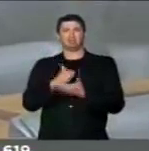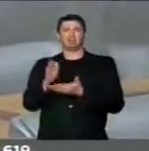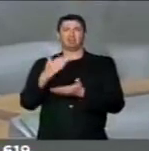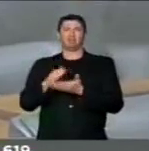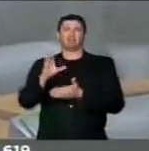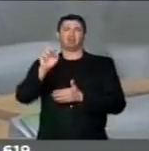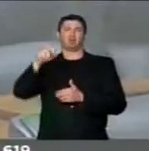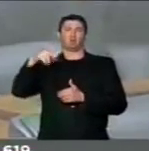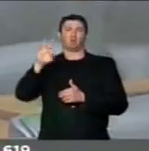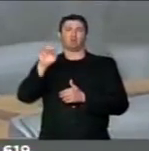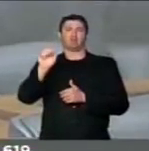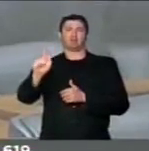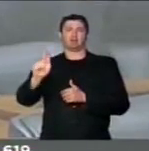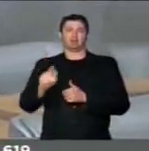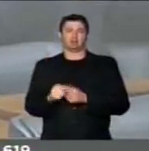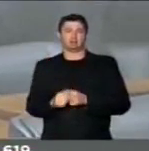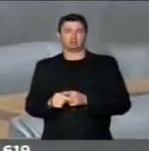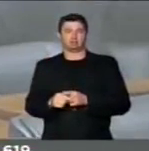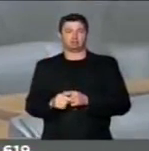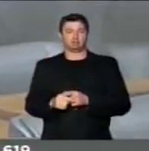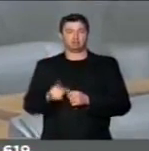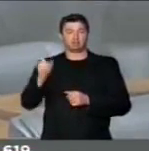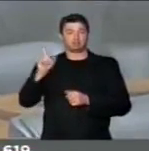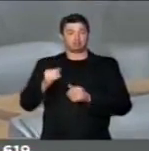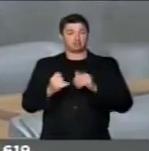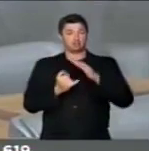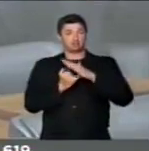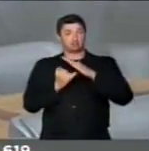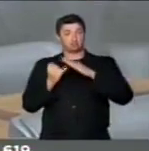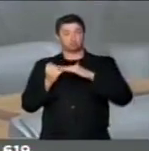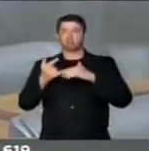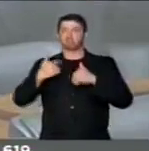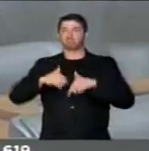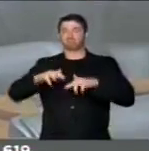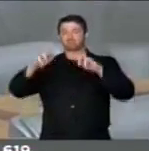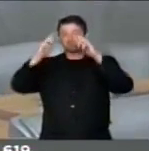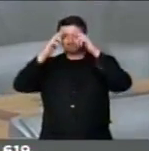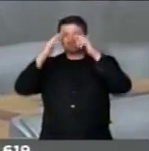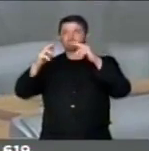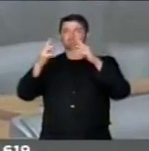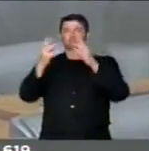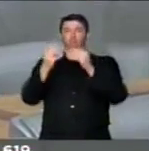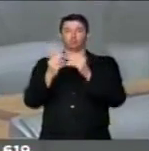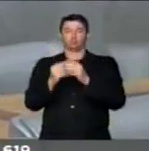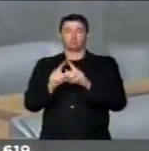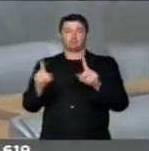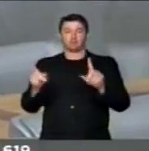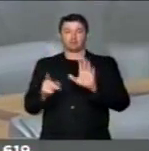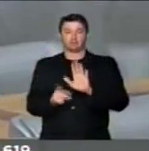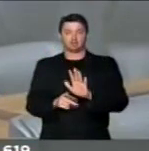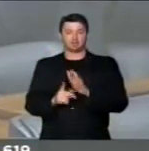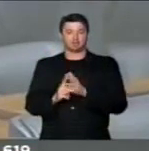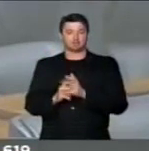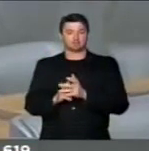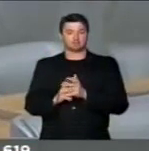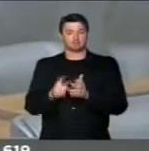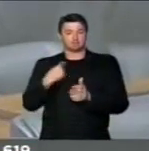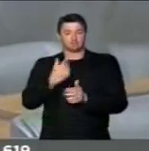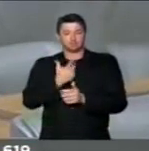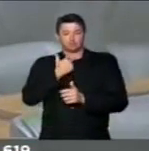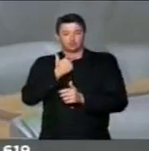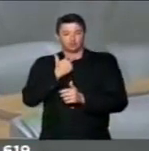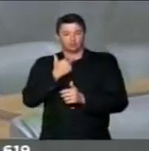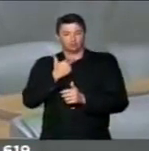CONTAG. A CONTAG é uma instituição a quem eu tenho o maior respeito. Agora, nós não podemos